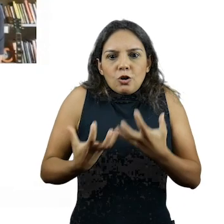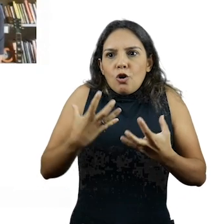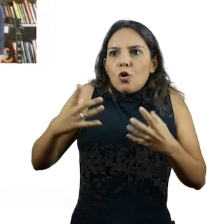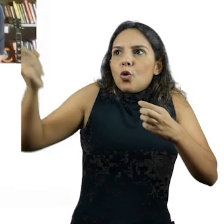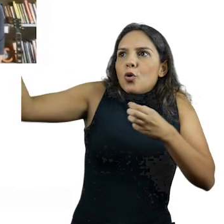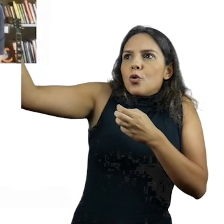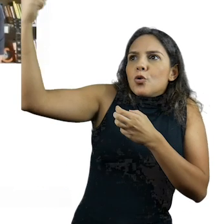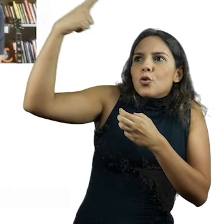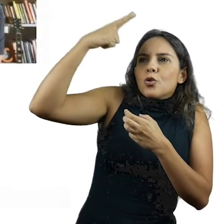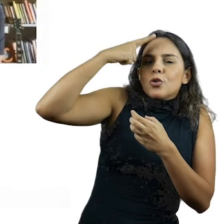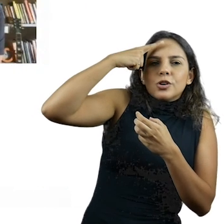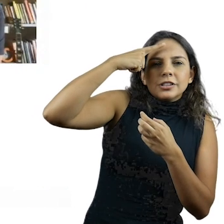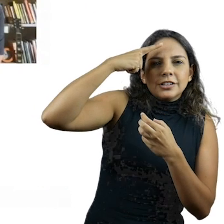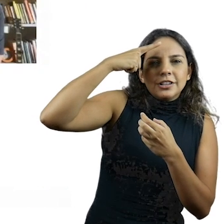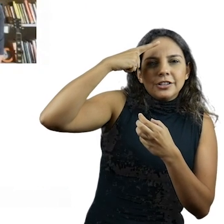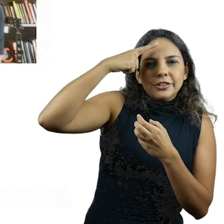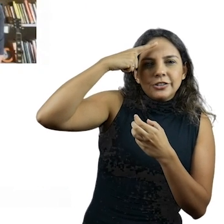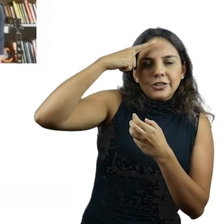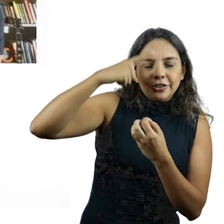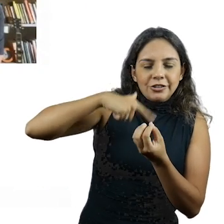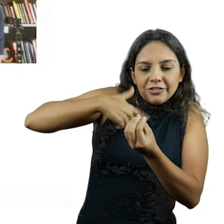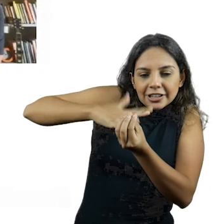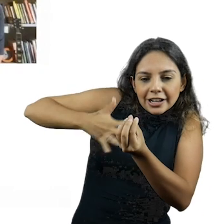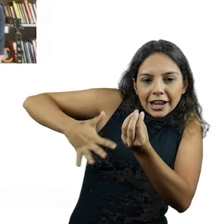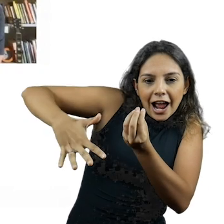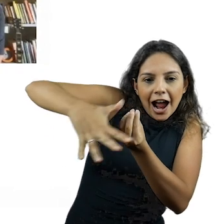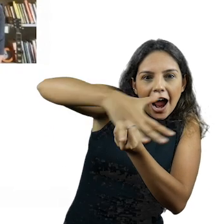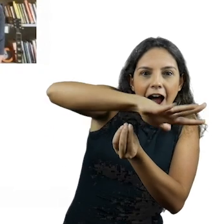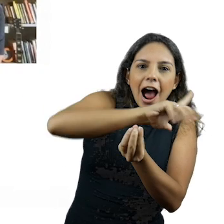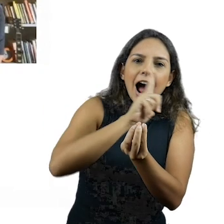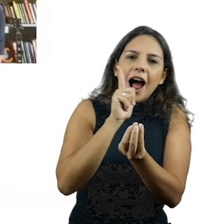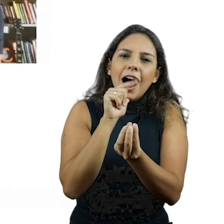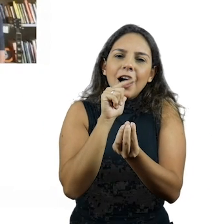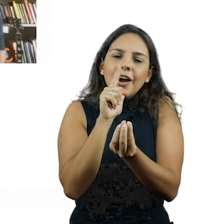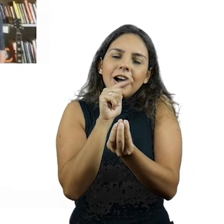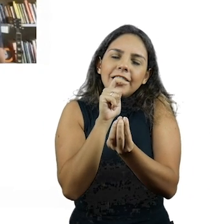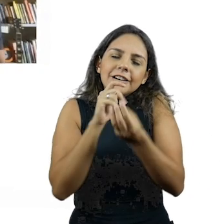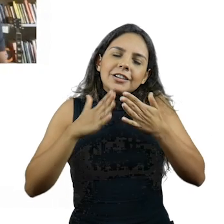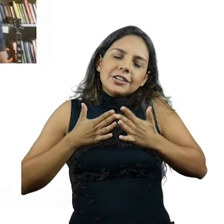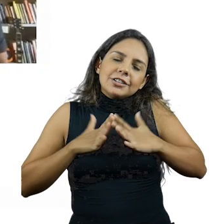me enche de luz. Sonífera ilha,